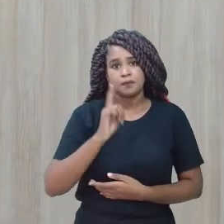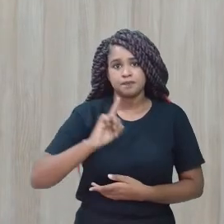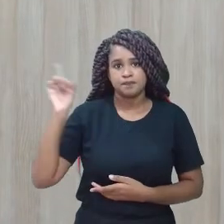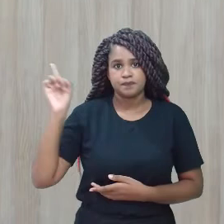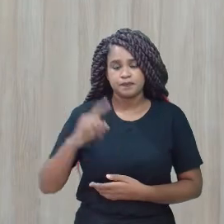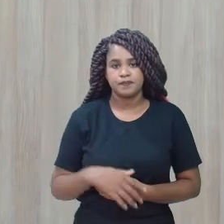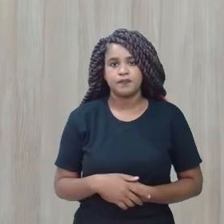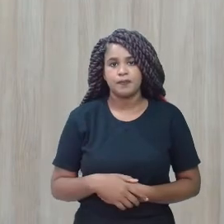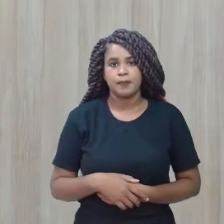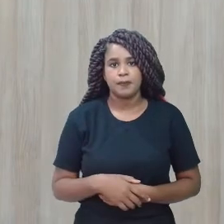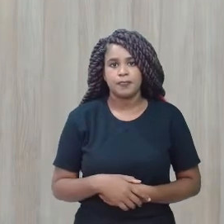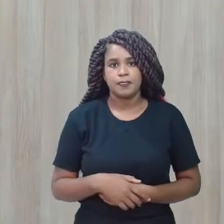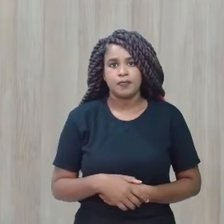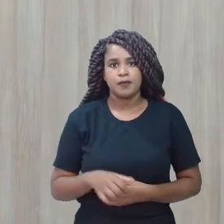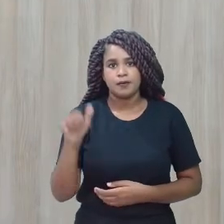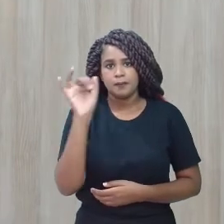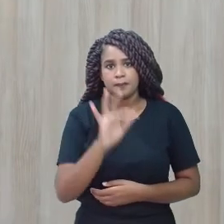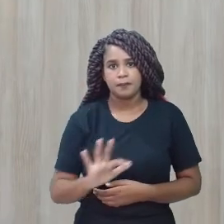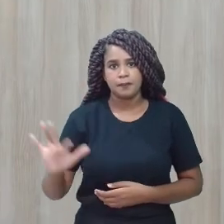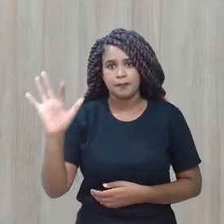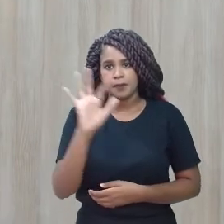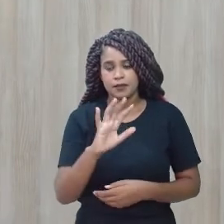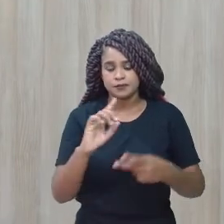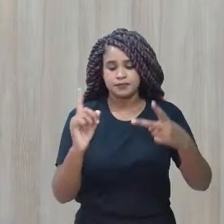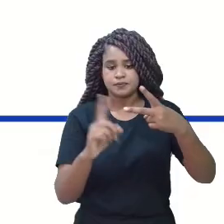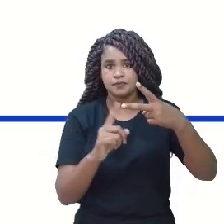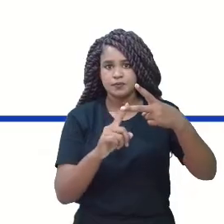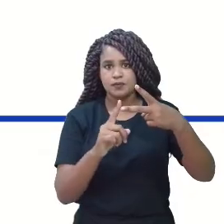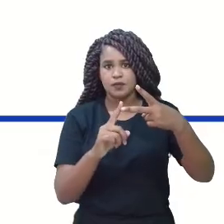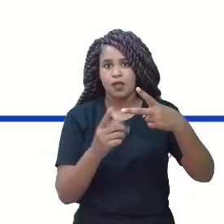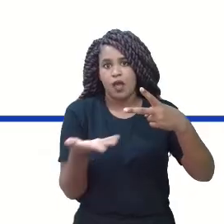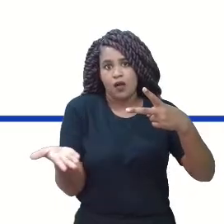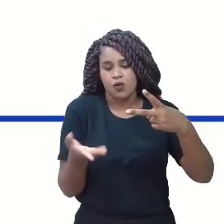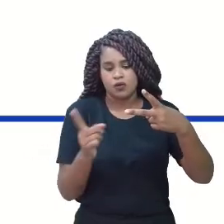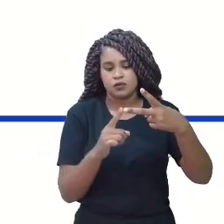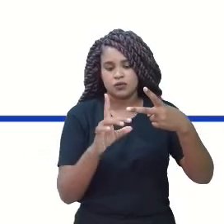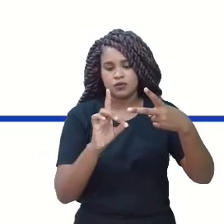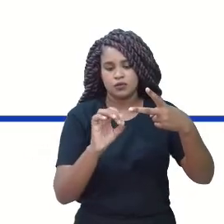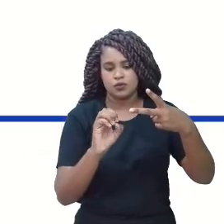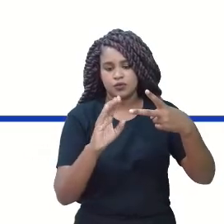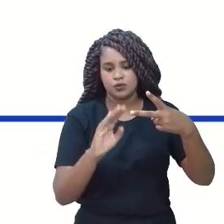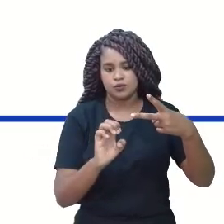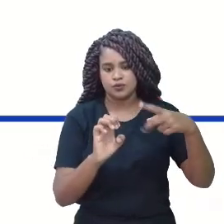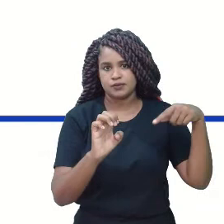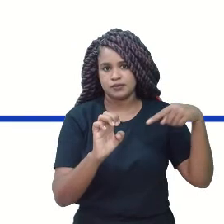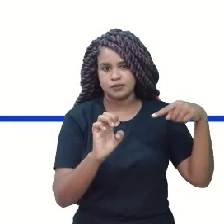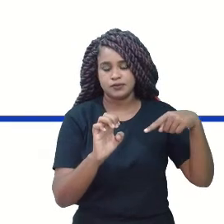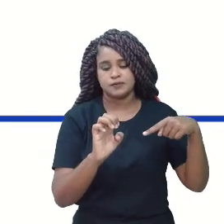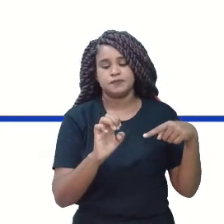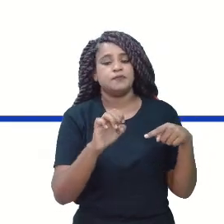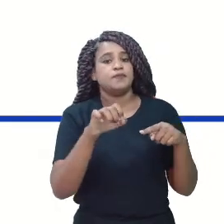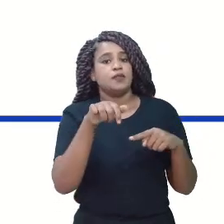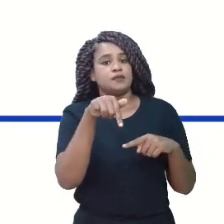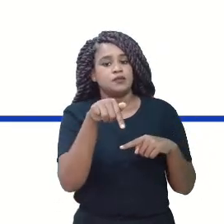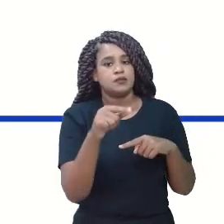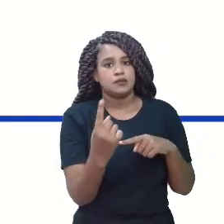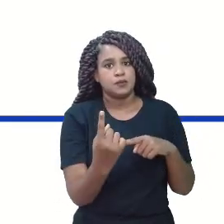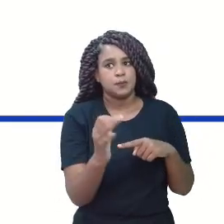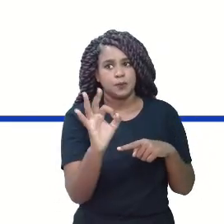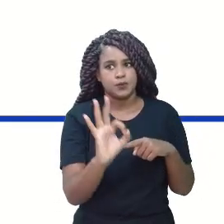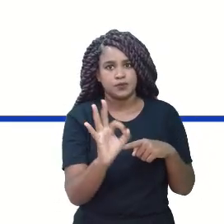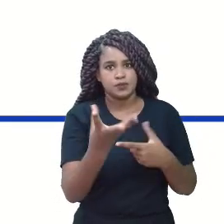essa distribuição da água doce. Primeiro aí, ó, 71% dessa água doce